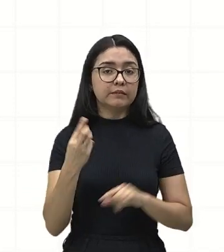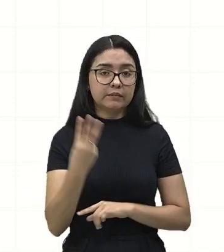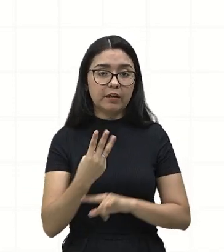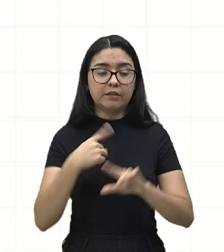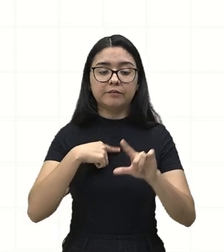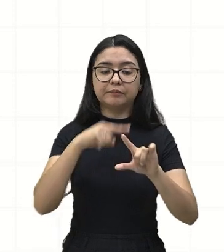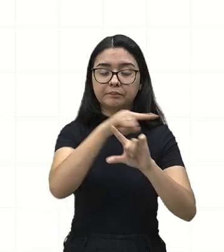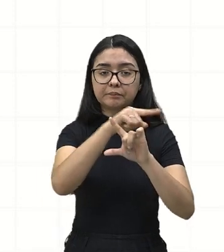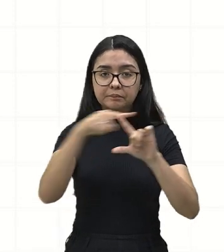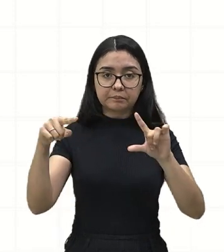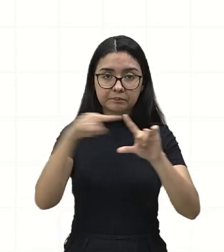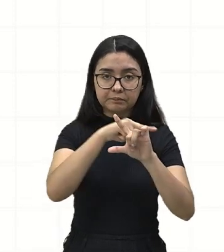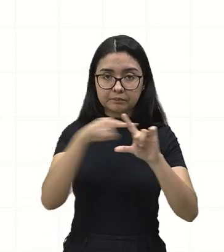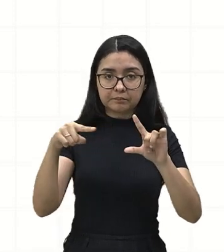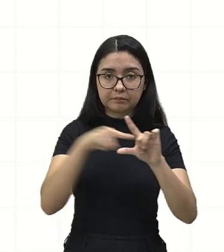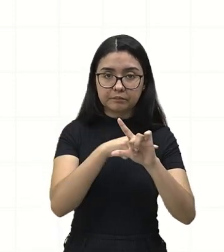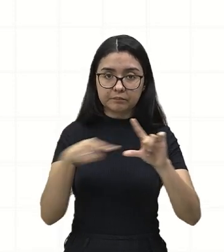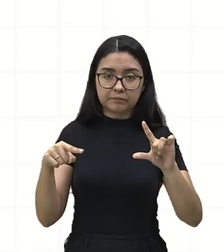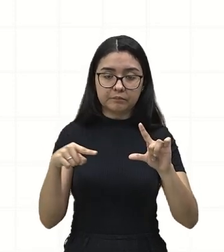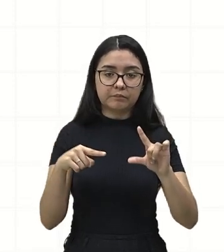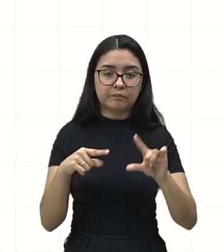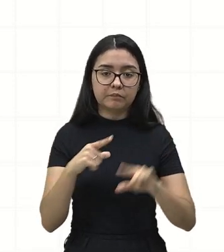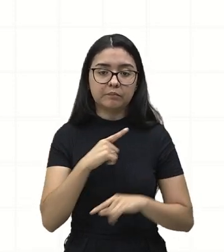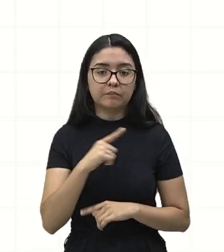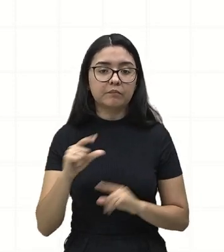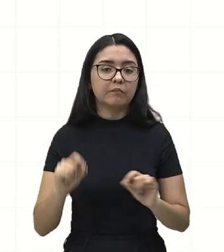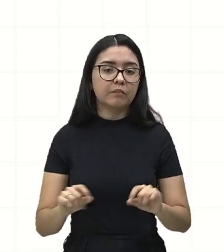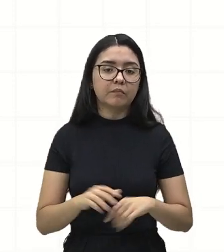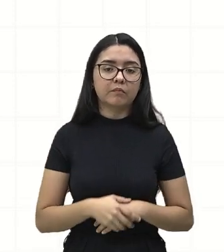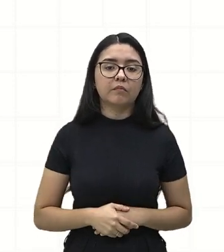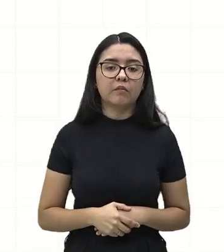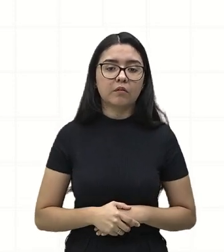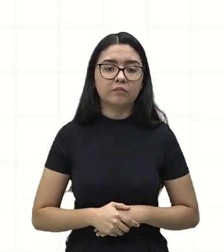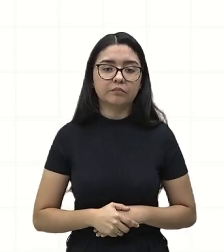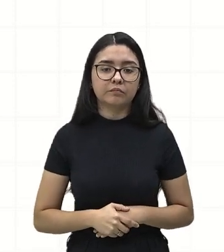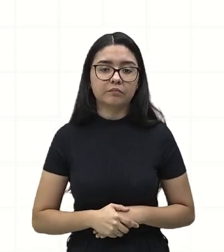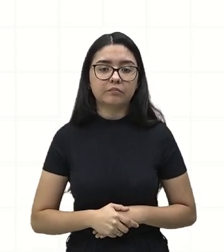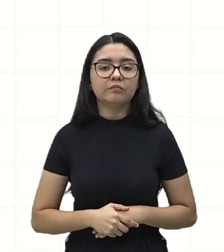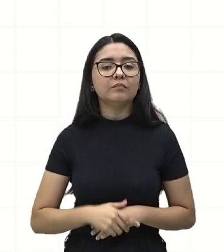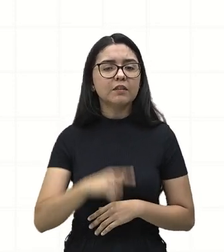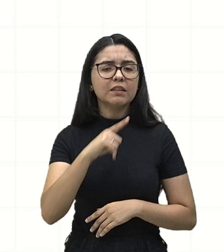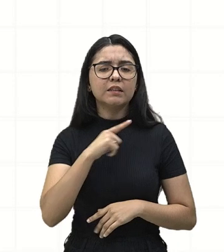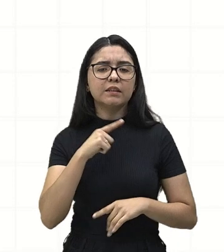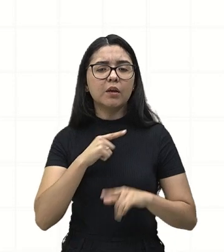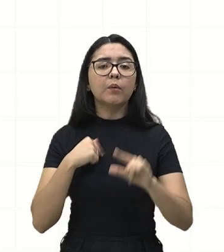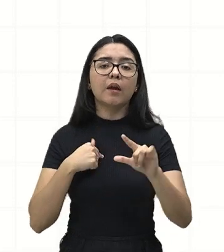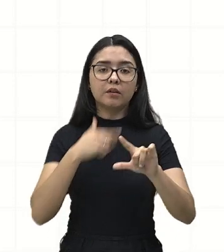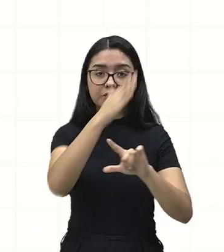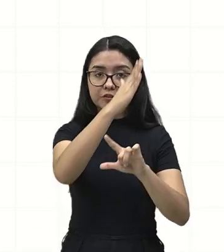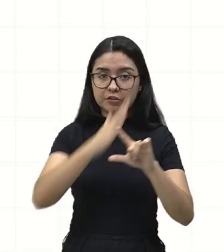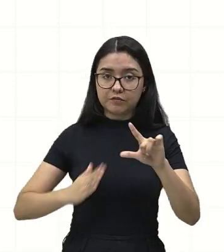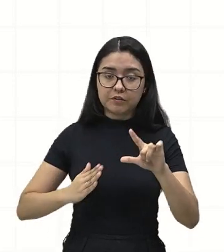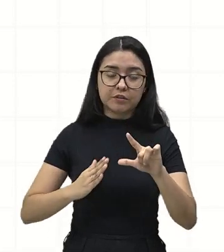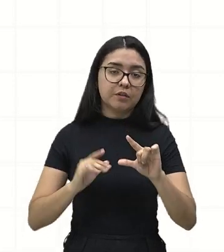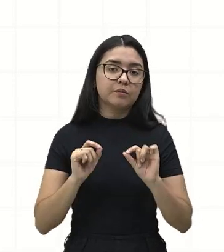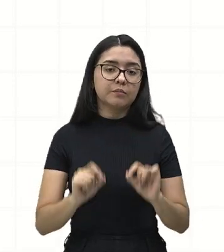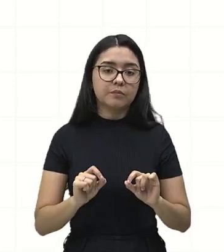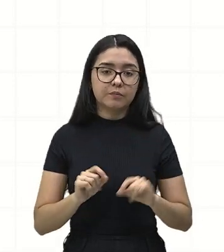BC, R e S. E elas são cortadas por transversais. Nesse caso,